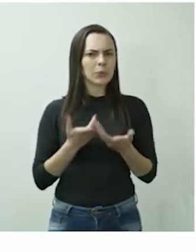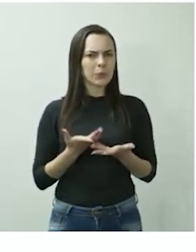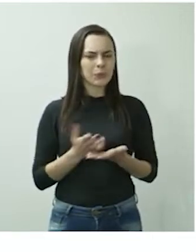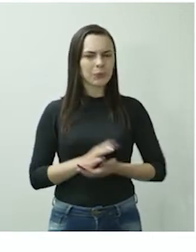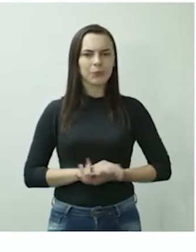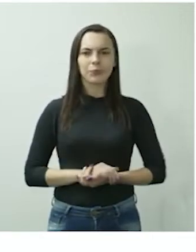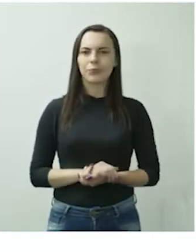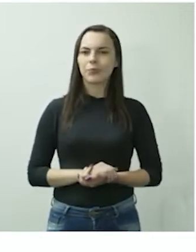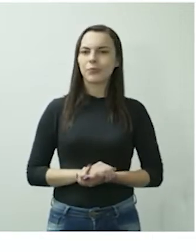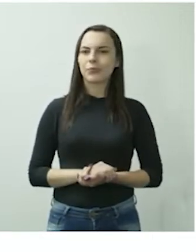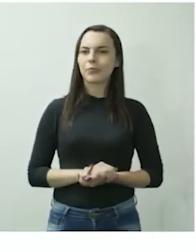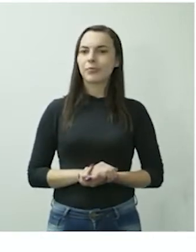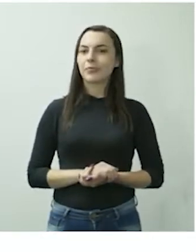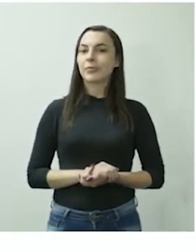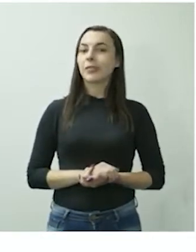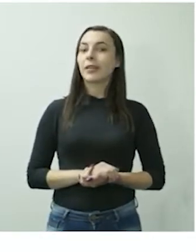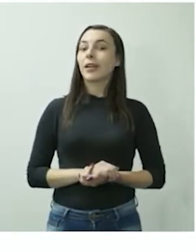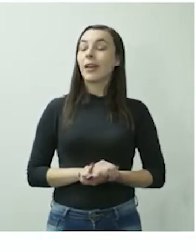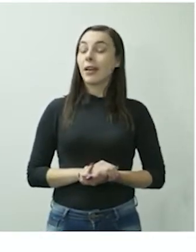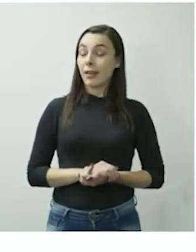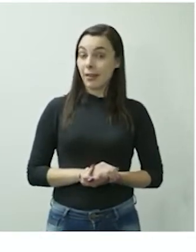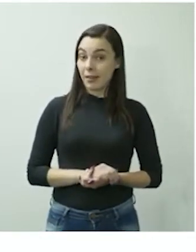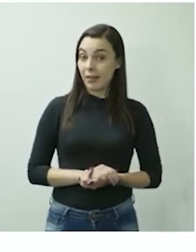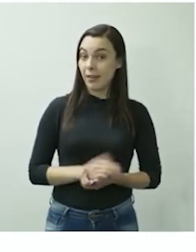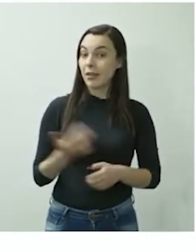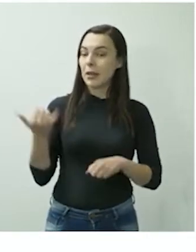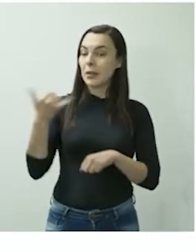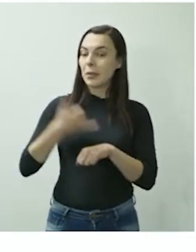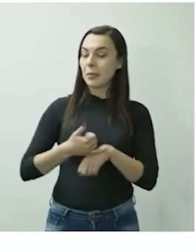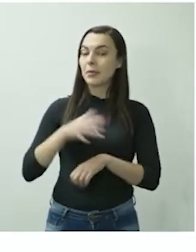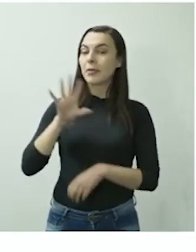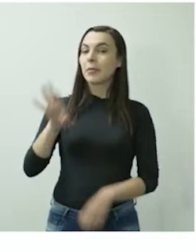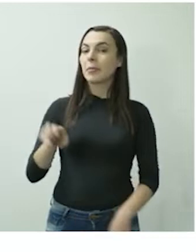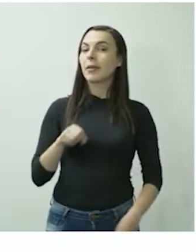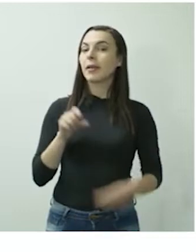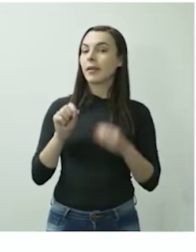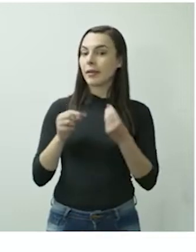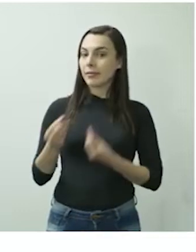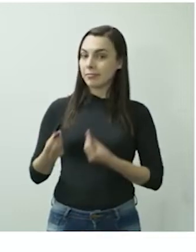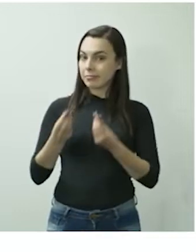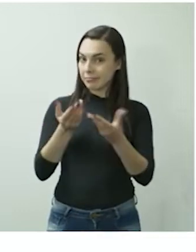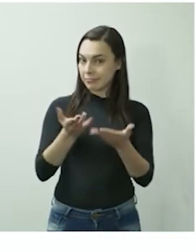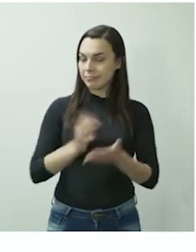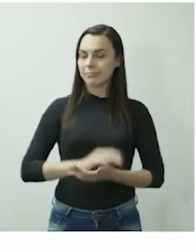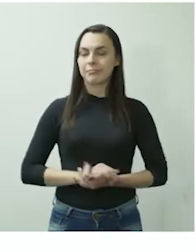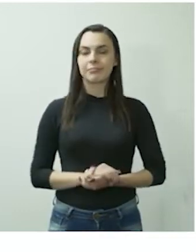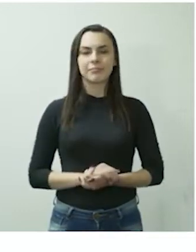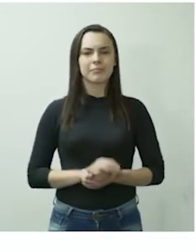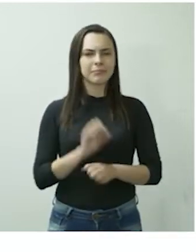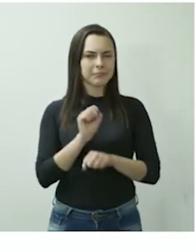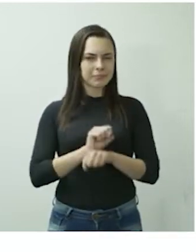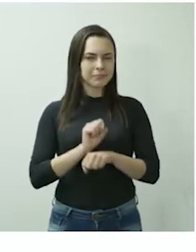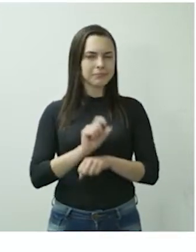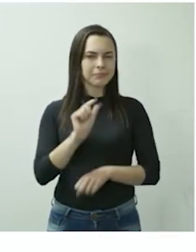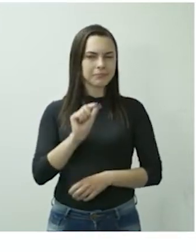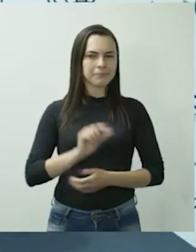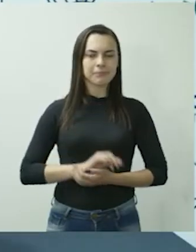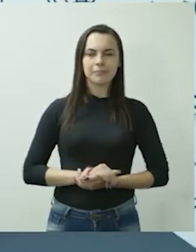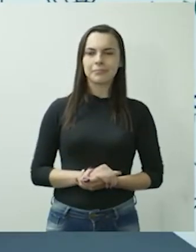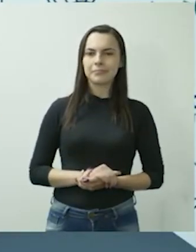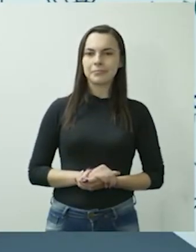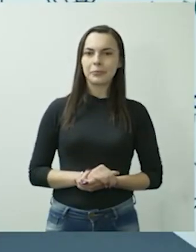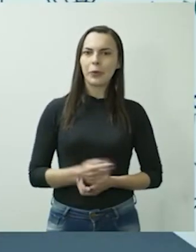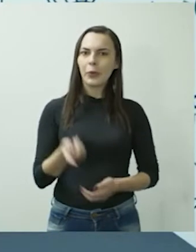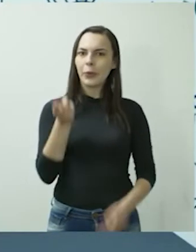Ah, eu vou pegar aqui um objeto dela que ela mandou pra vocês. Pera aí um pouquinho.